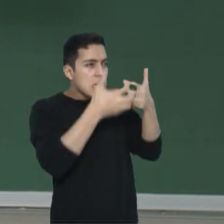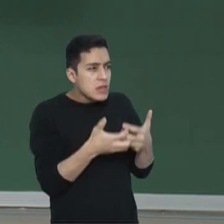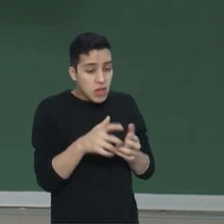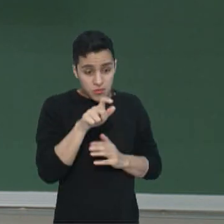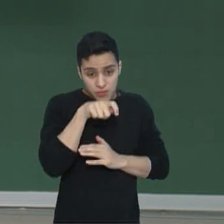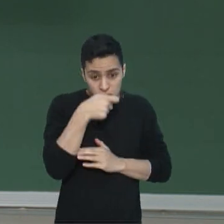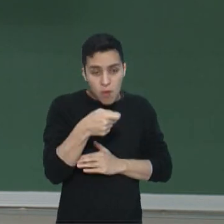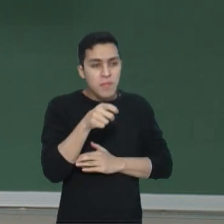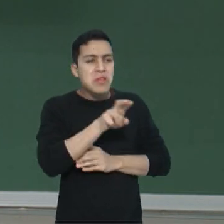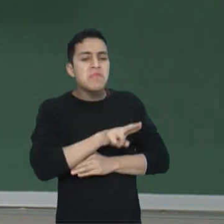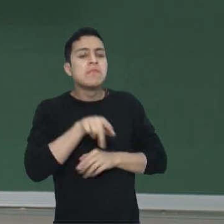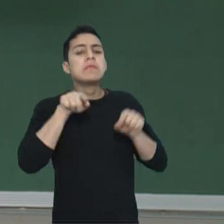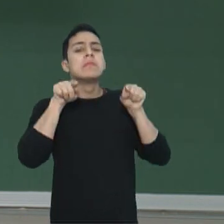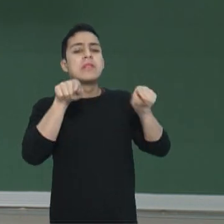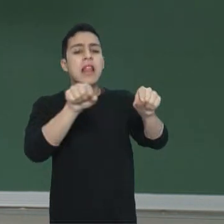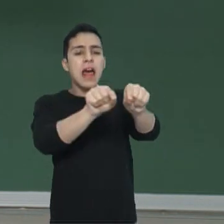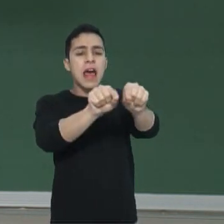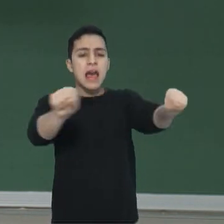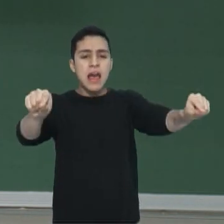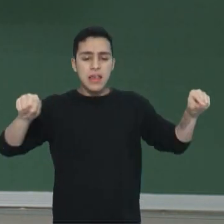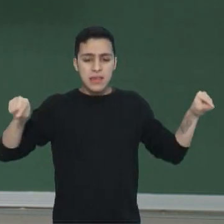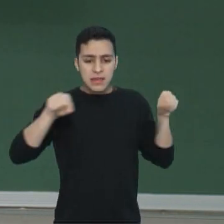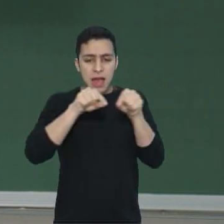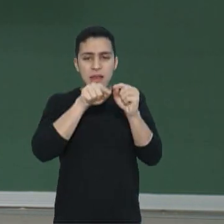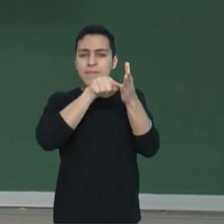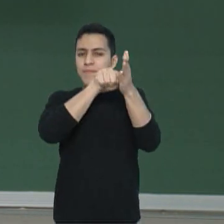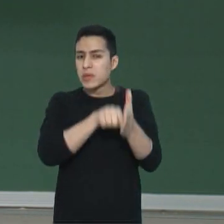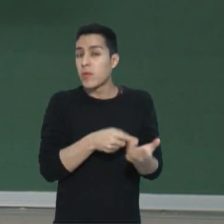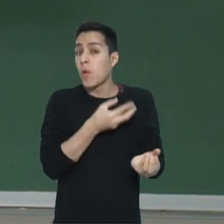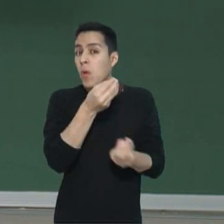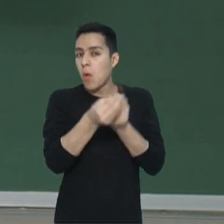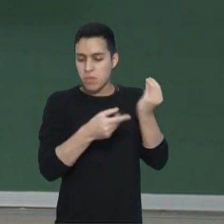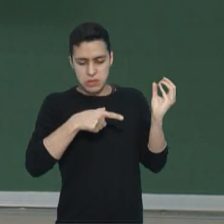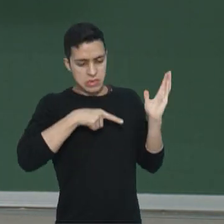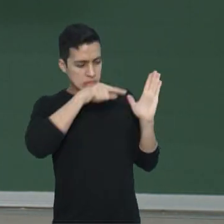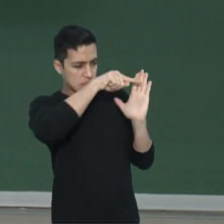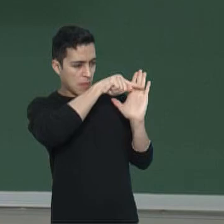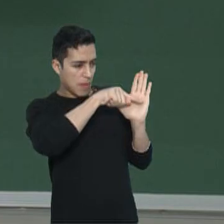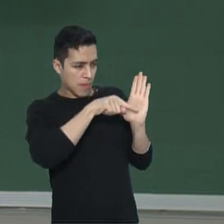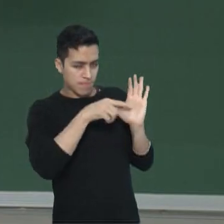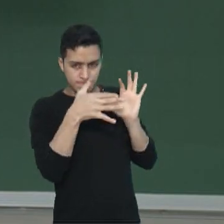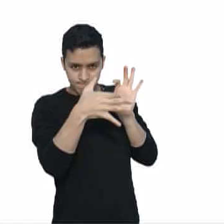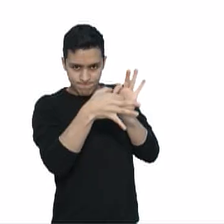sala de pesquisas, certo? Exercício de número 7 agora.